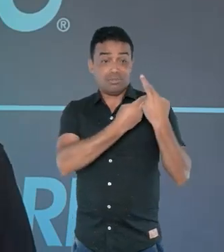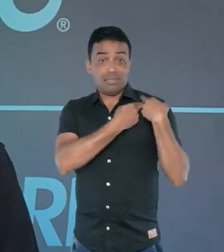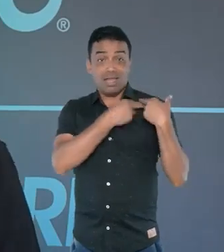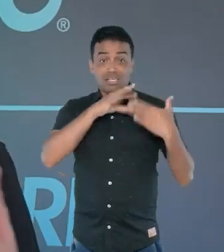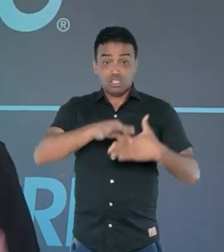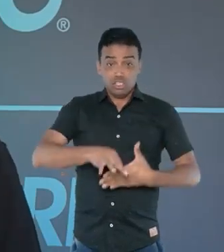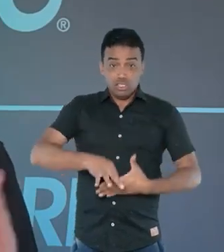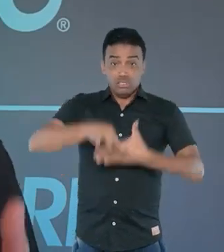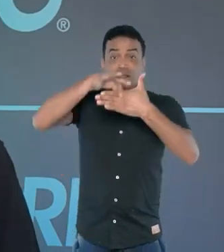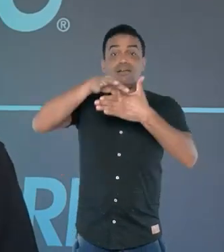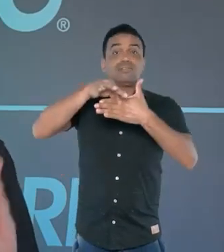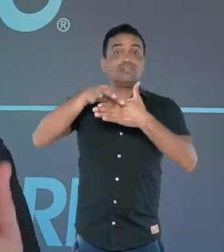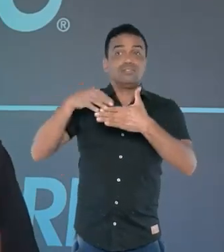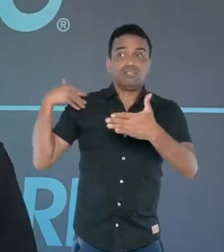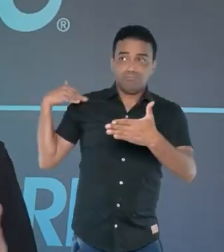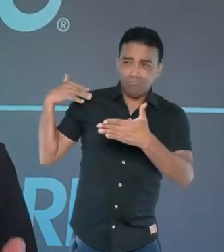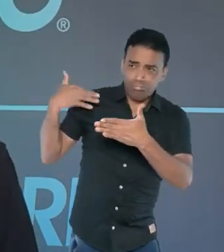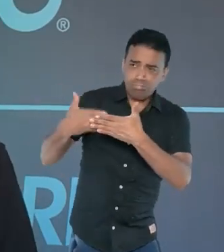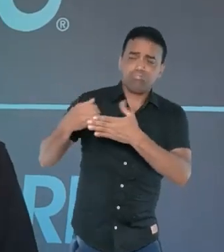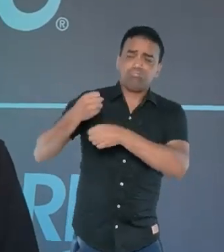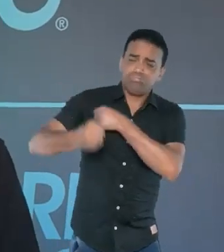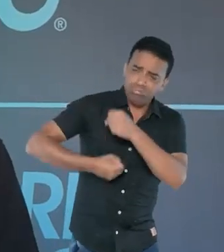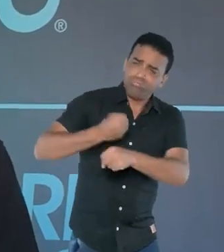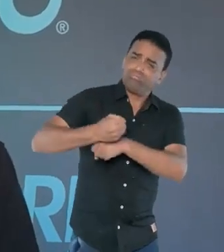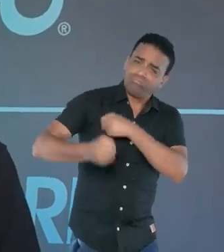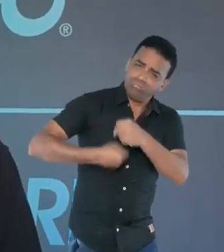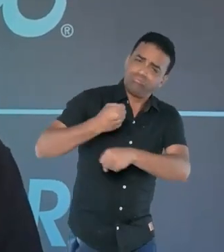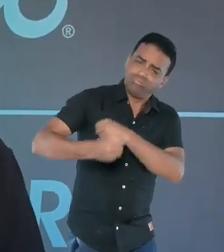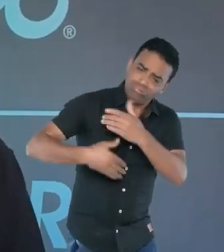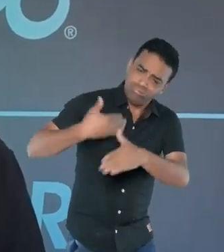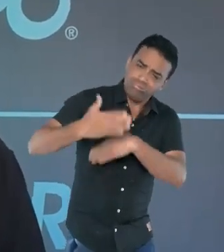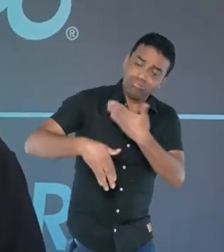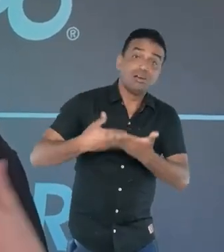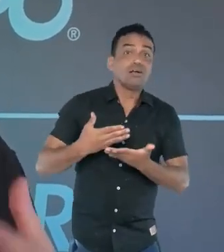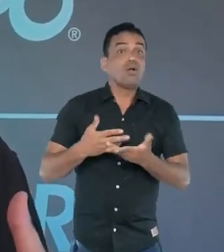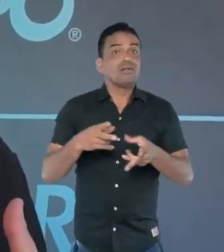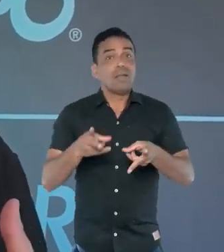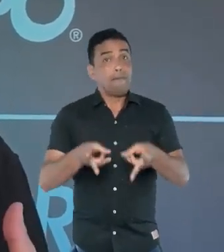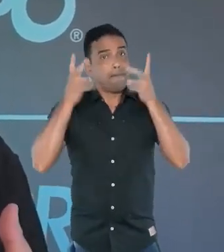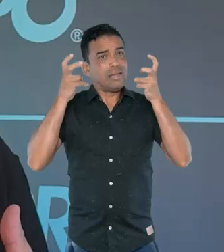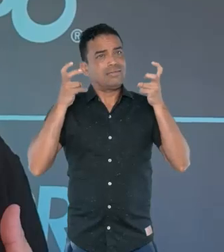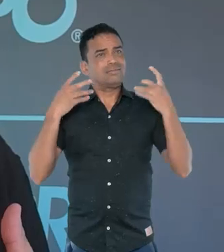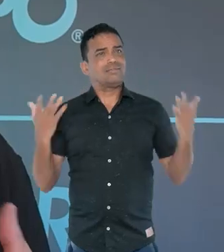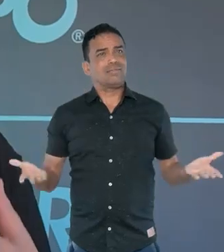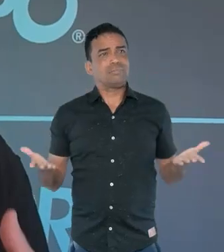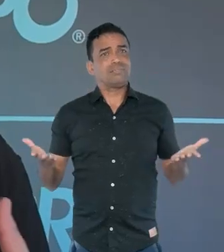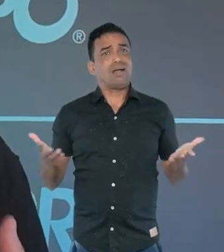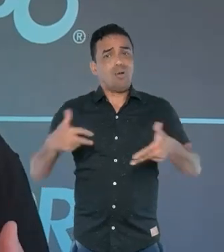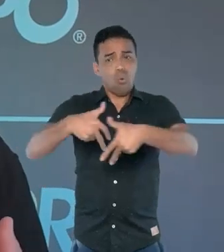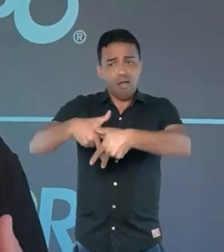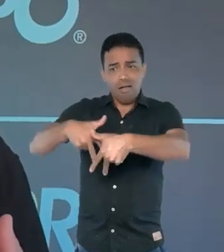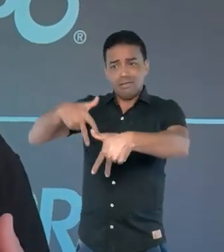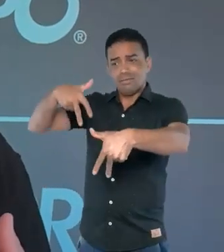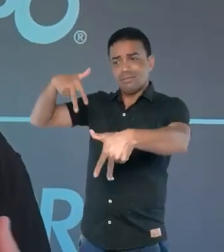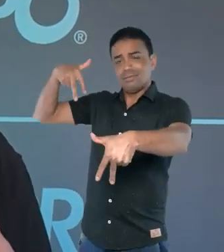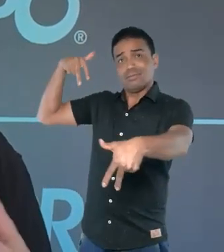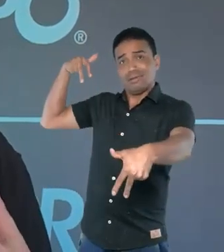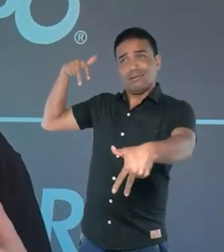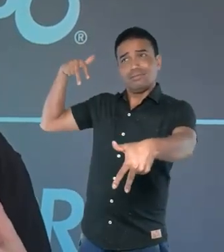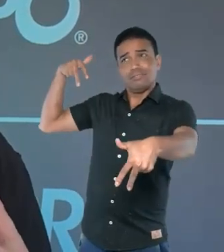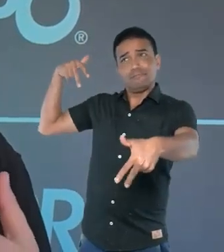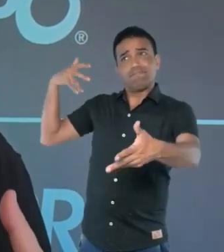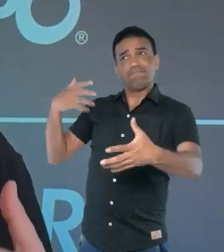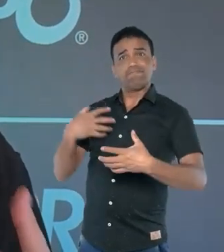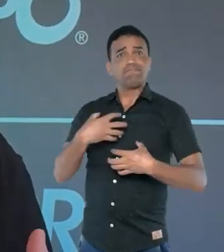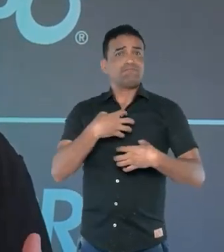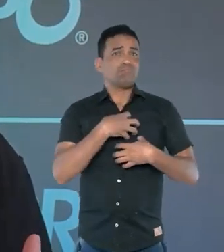você construiu ao longo de anos, assim, como que essa noção da ancestralidade